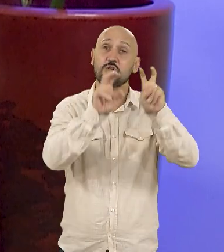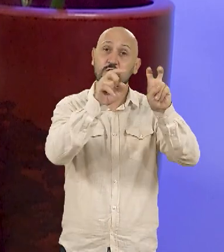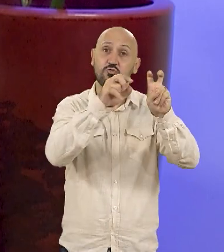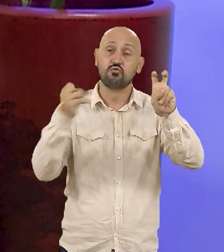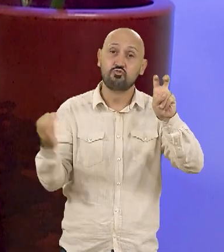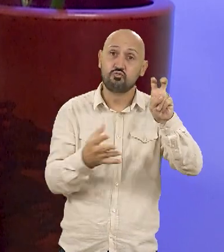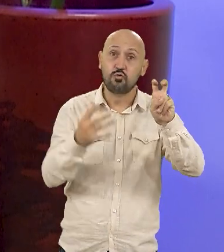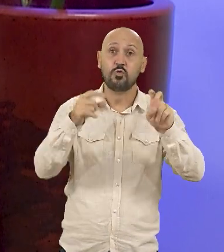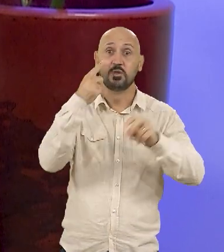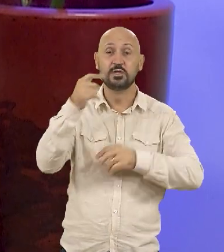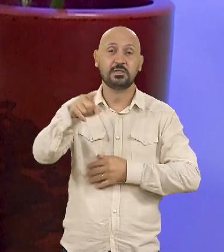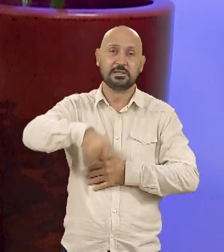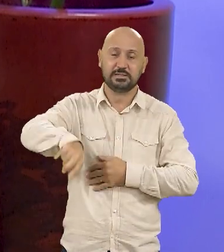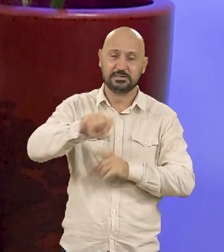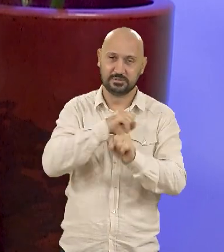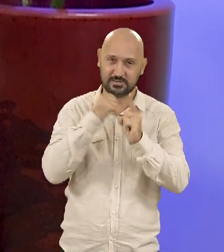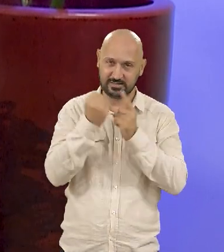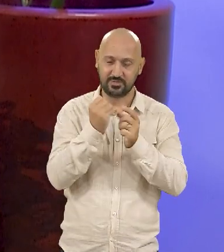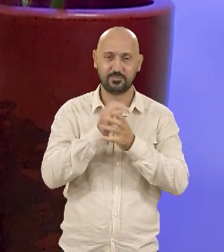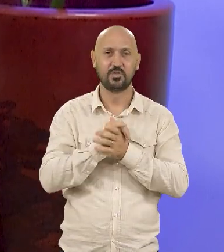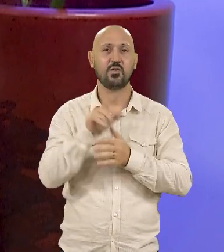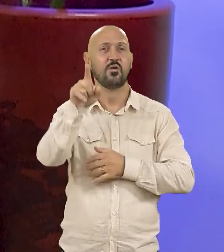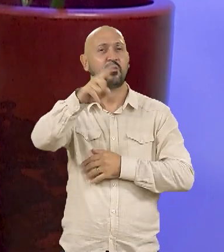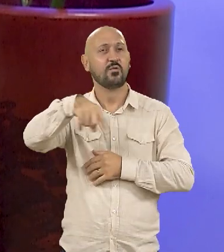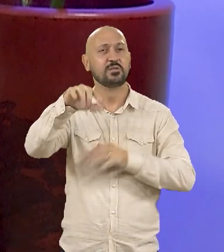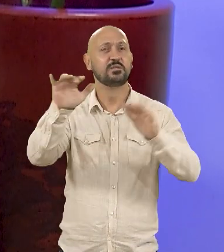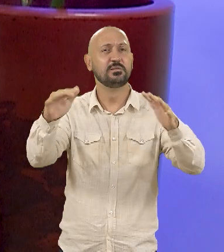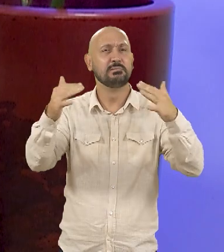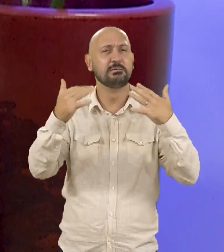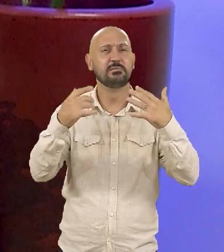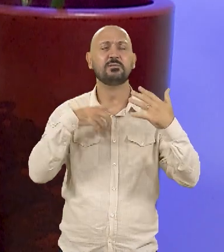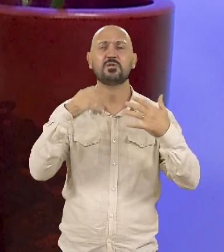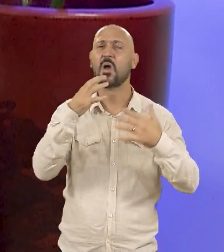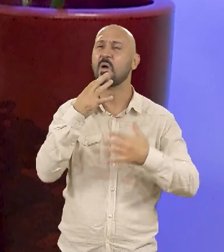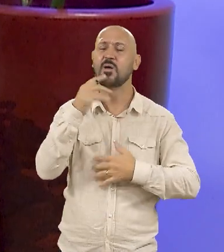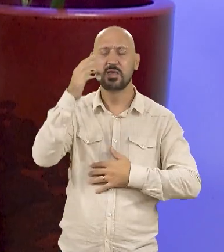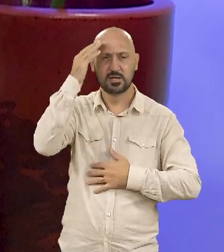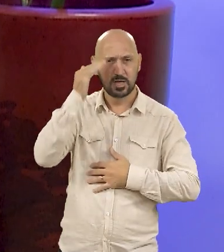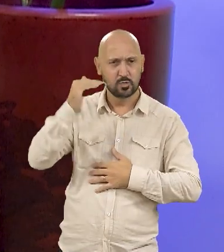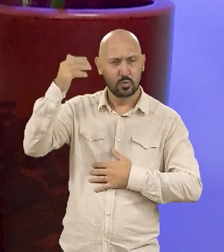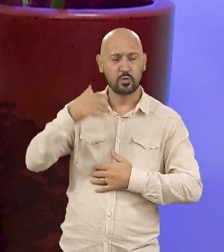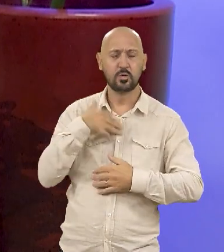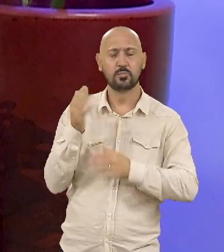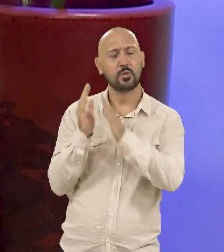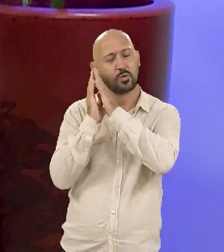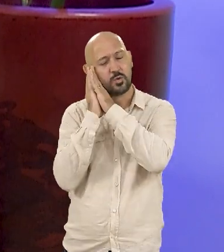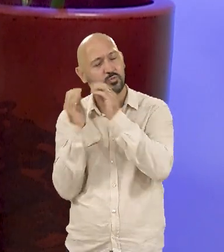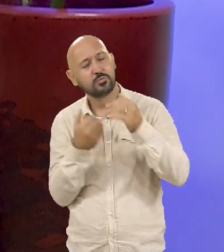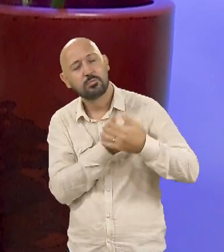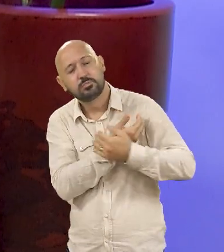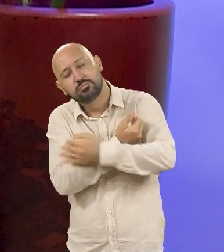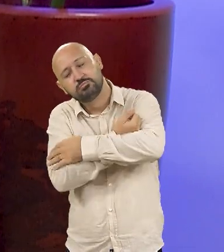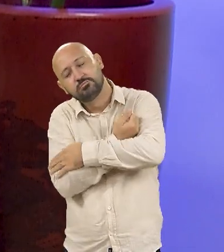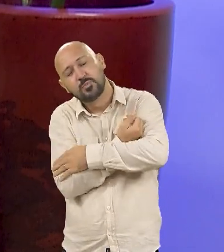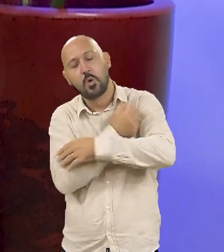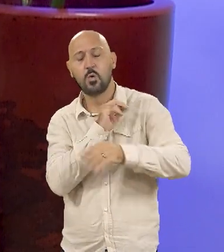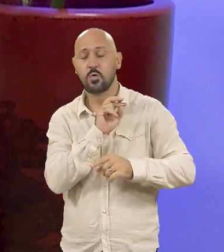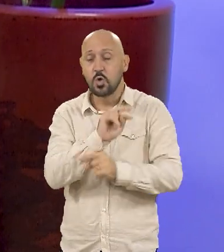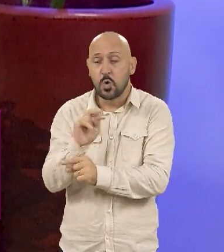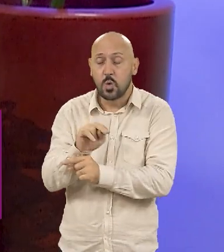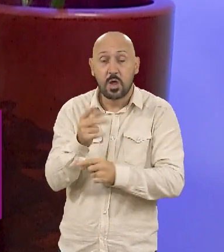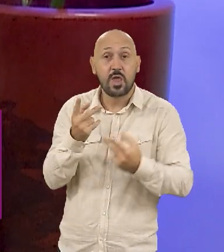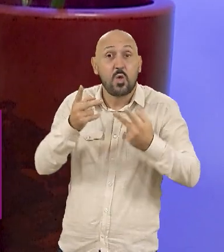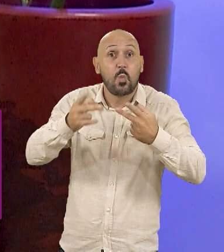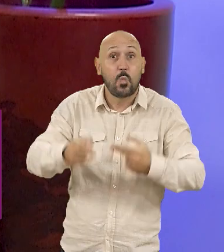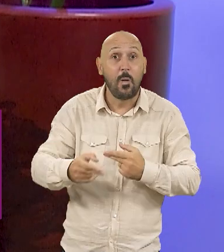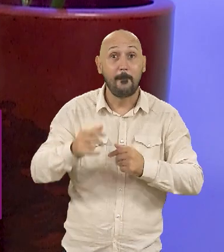da sociedade. Você que está aí nos assistindo, já ouviu falar de adultos que dormem com bonecos ou que tratam bonecos como